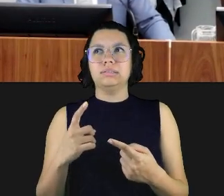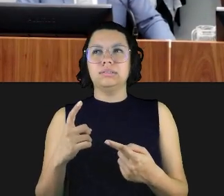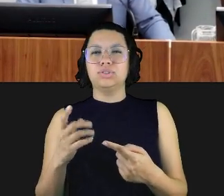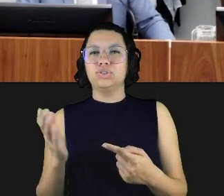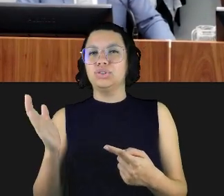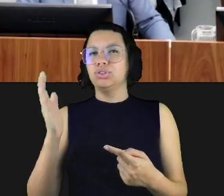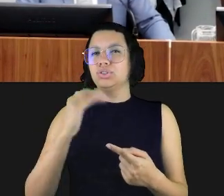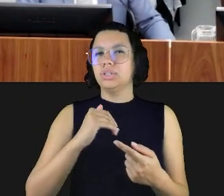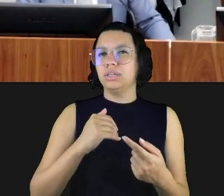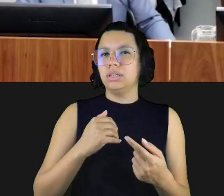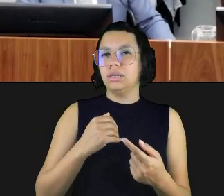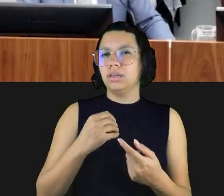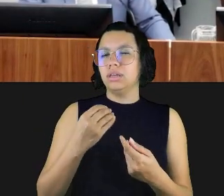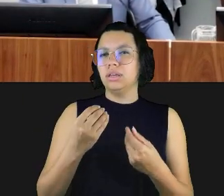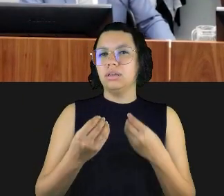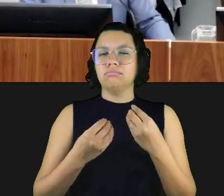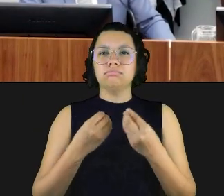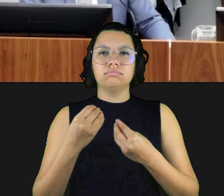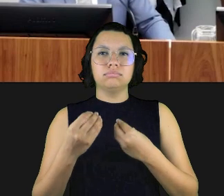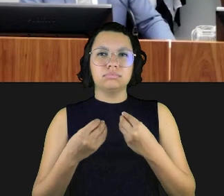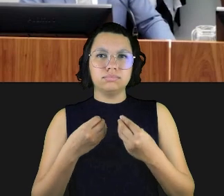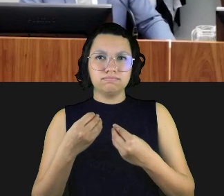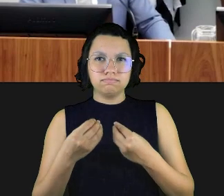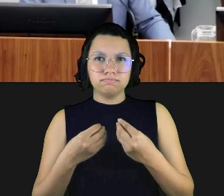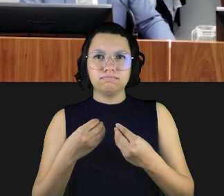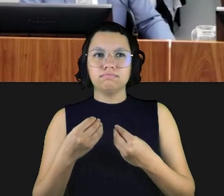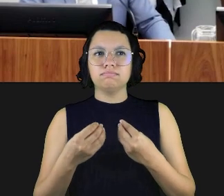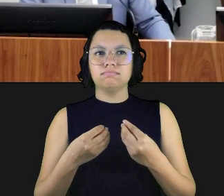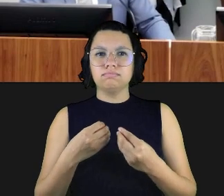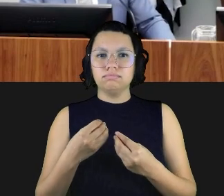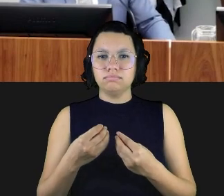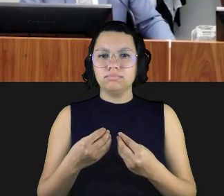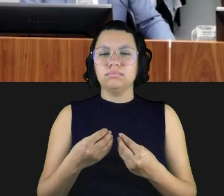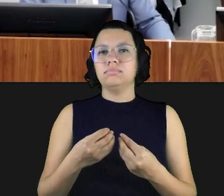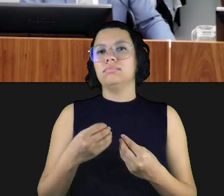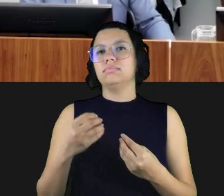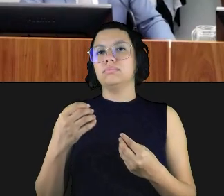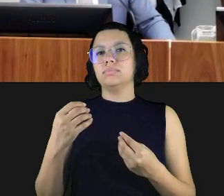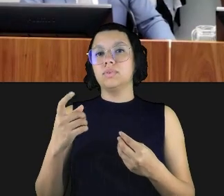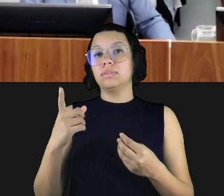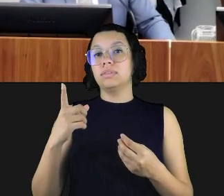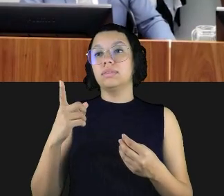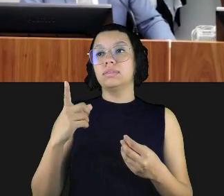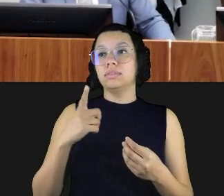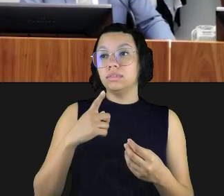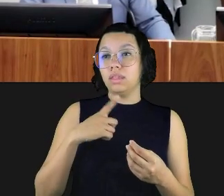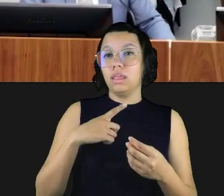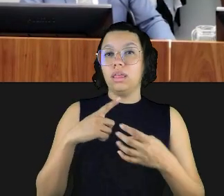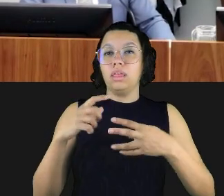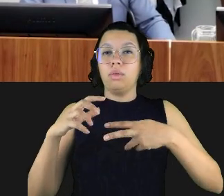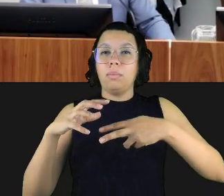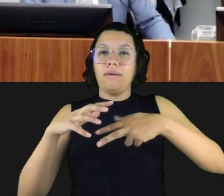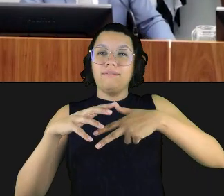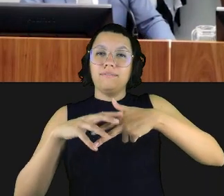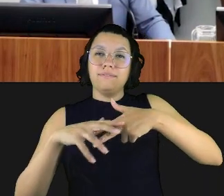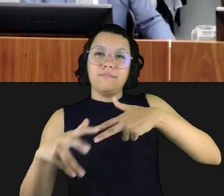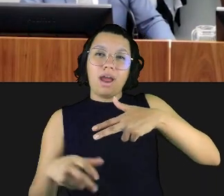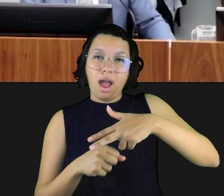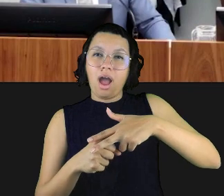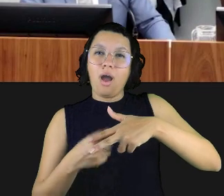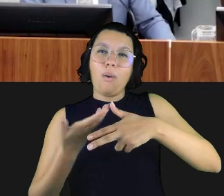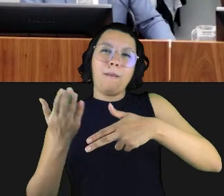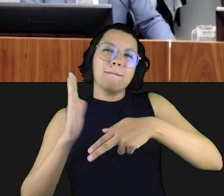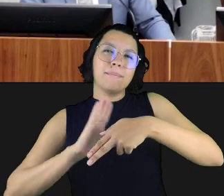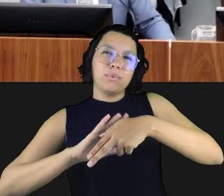Existe uma questão ali de irregularidade, de fraude por trás, e não fica tão evidente. Eu queria saber se nessas